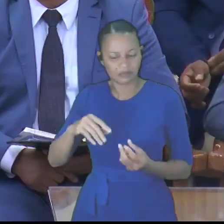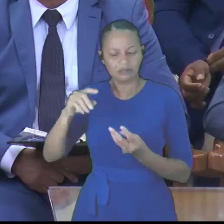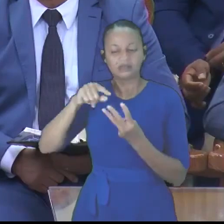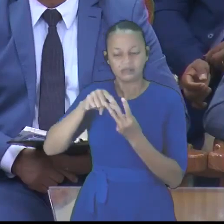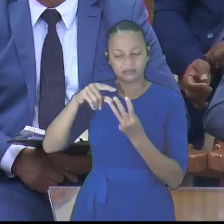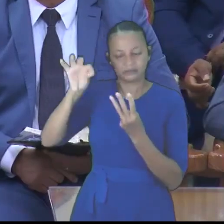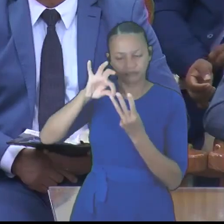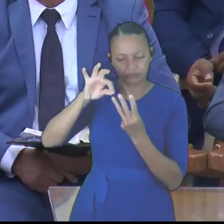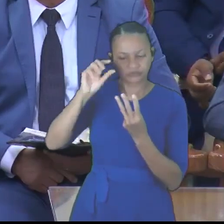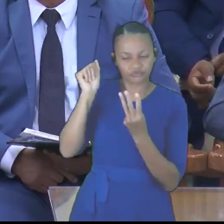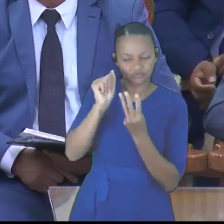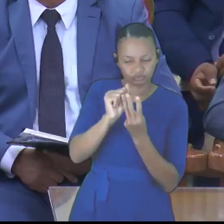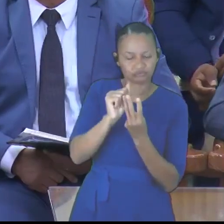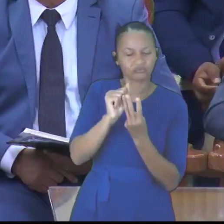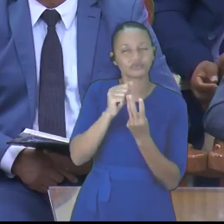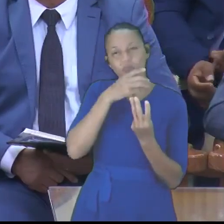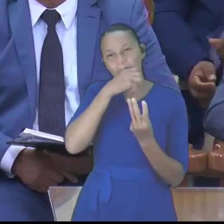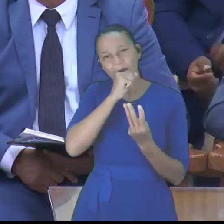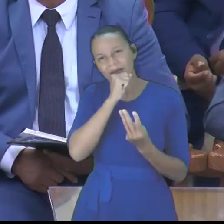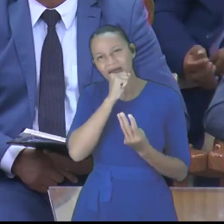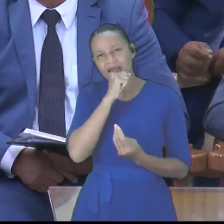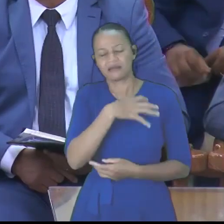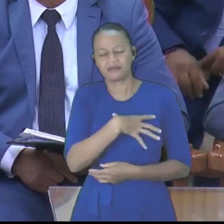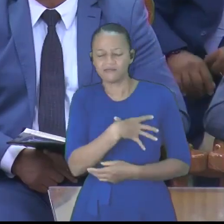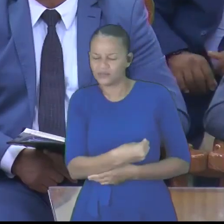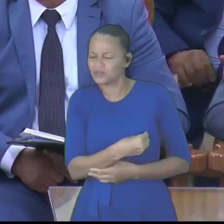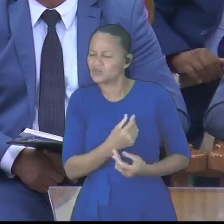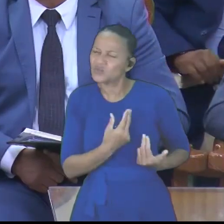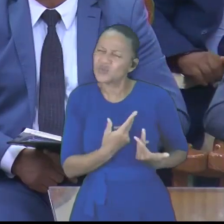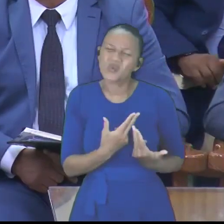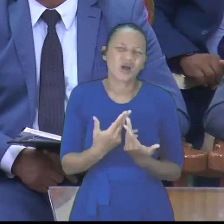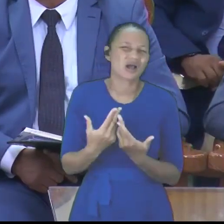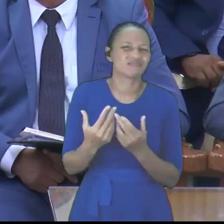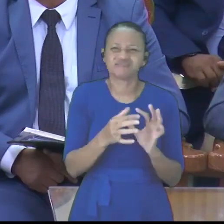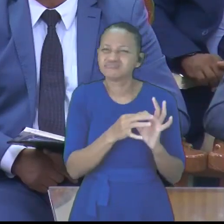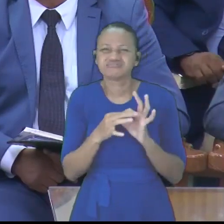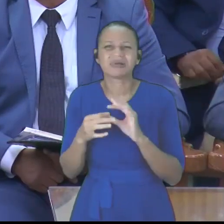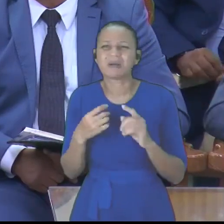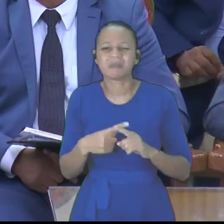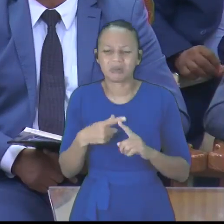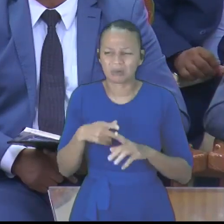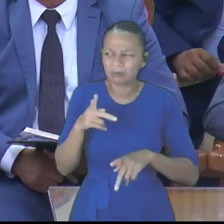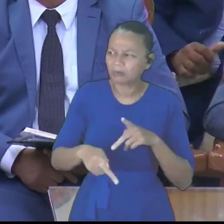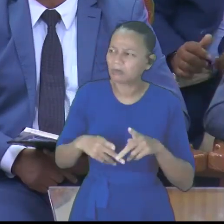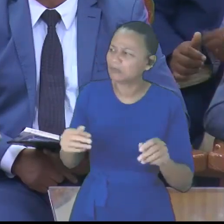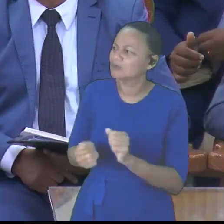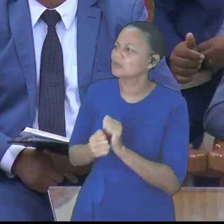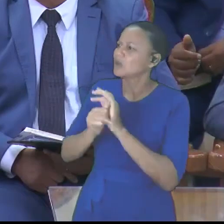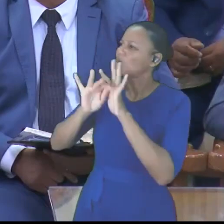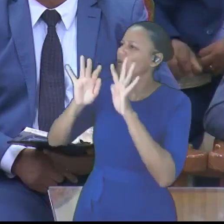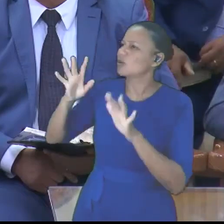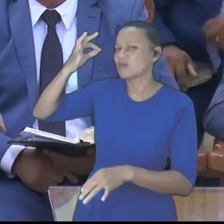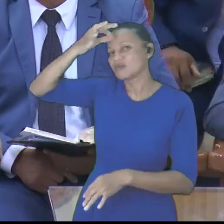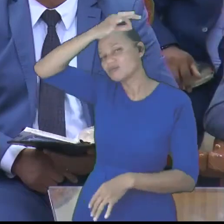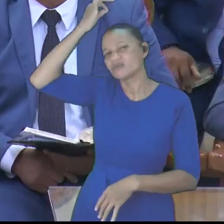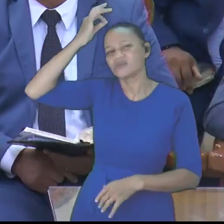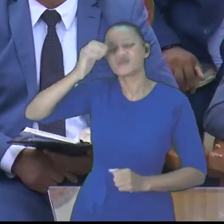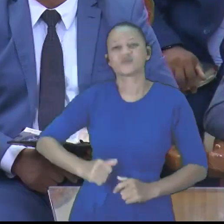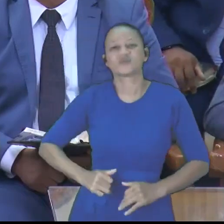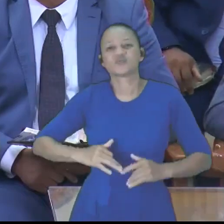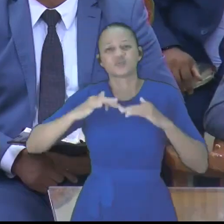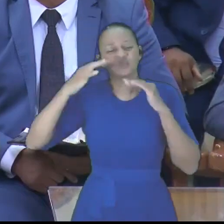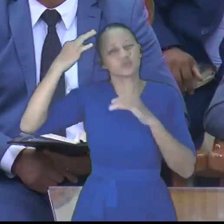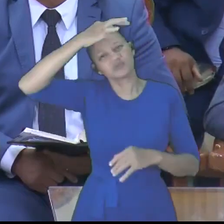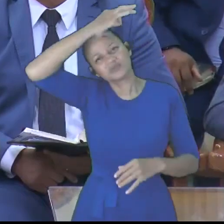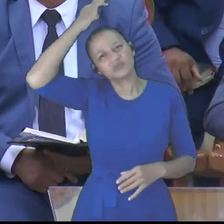e Deus com o Filho. Ele é a mesma essência do Pai e a mesma essência do Filho. E por que o povo não diz glória ao Espírito Santo quando está cheio do Espírito Santo?